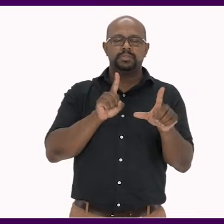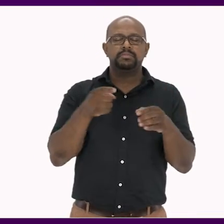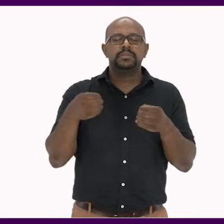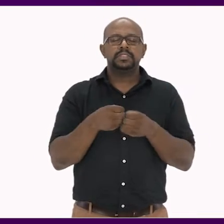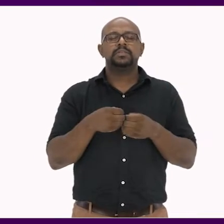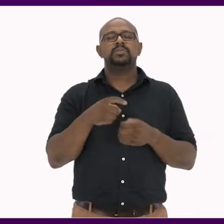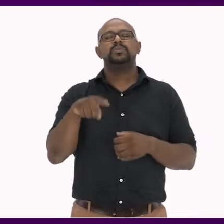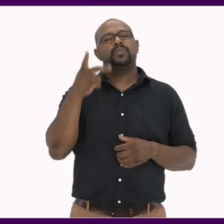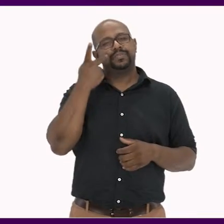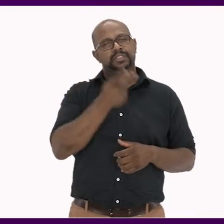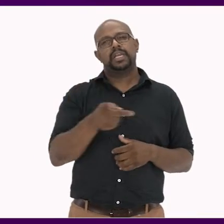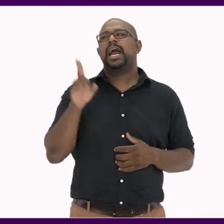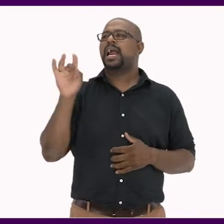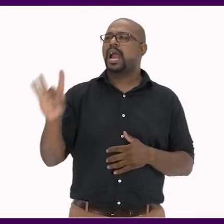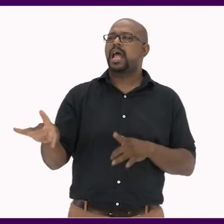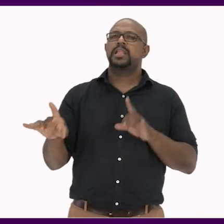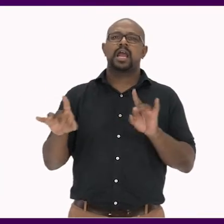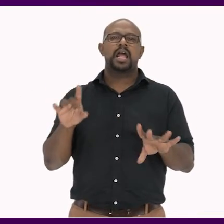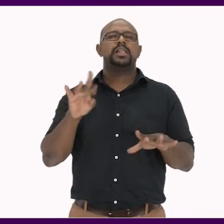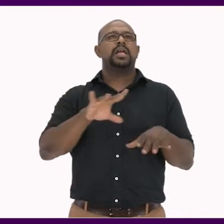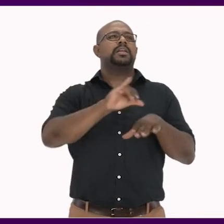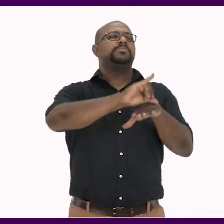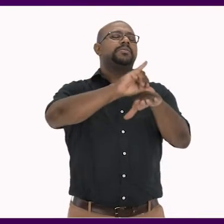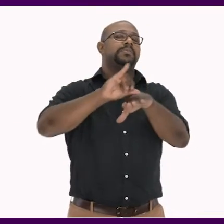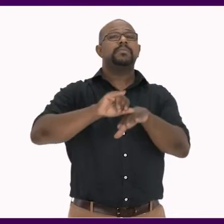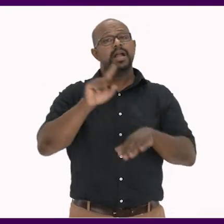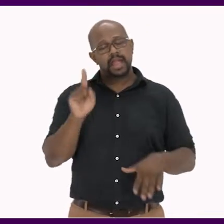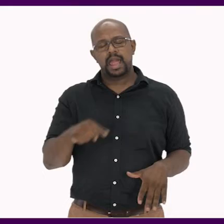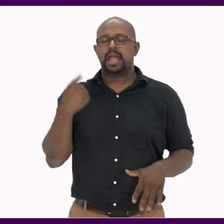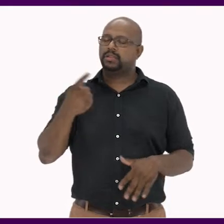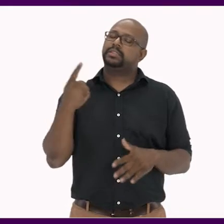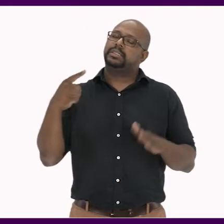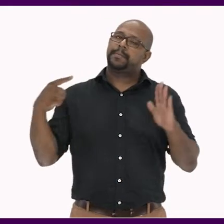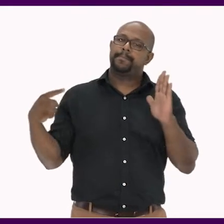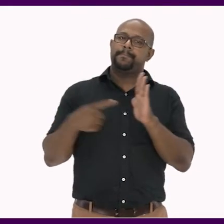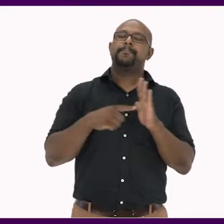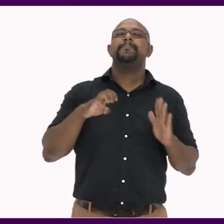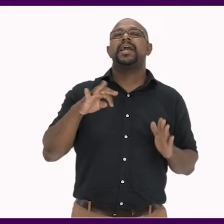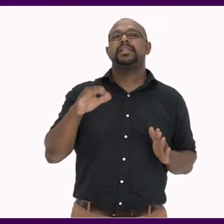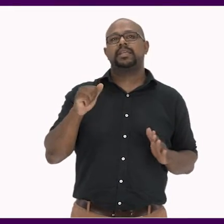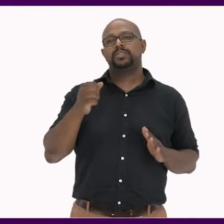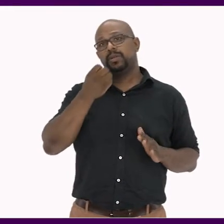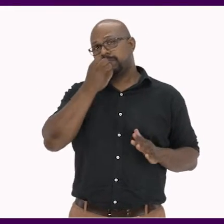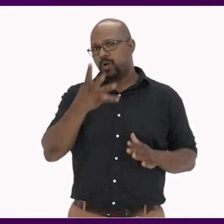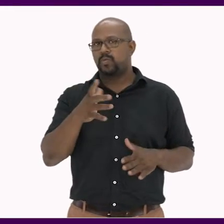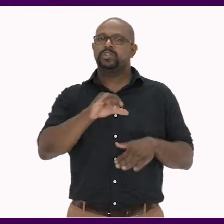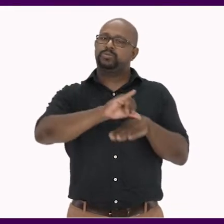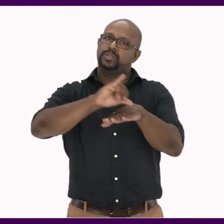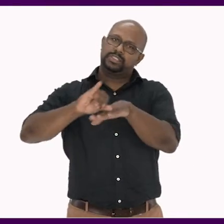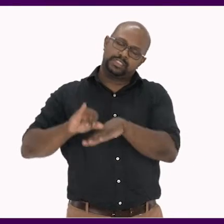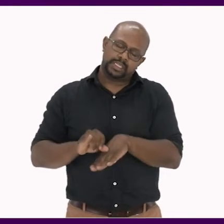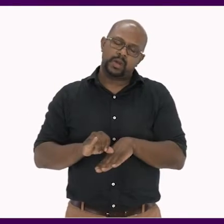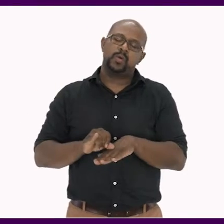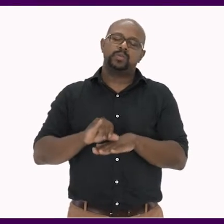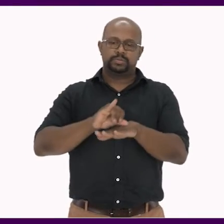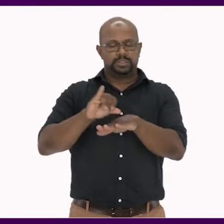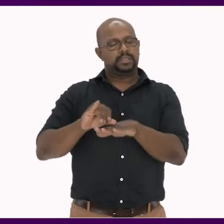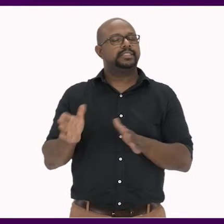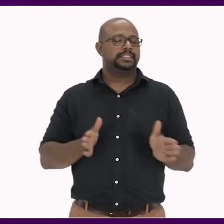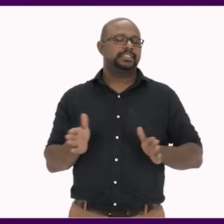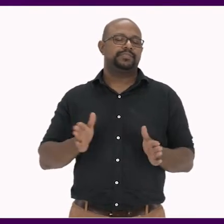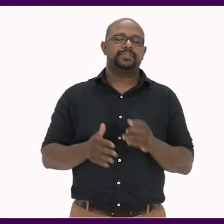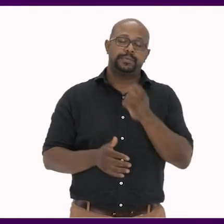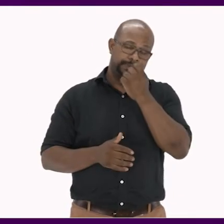do visitante a cada obra exposta. Essa é a meta de uma boa exposição e de uma